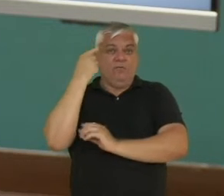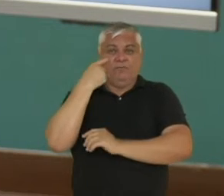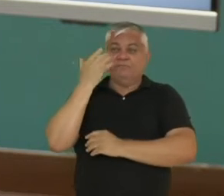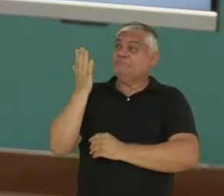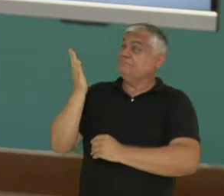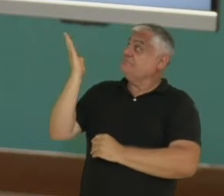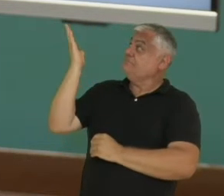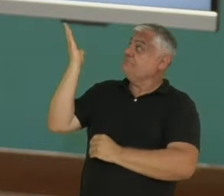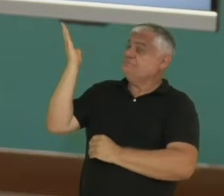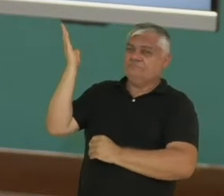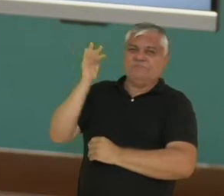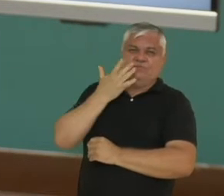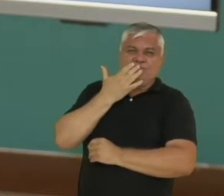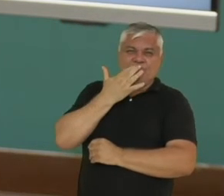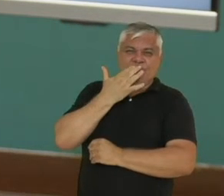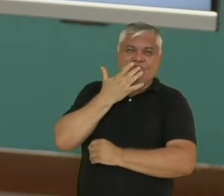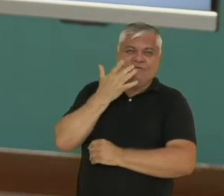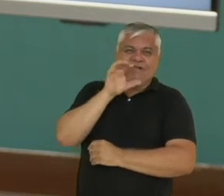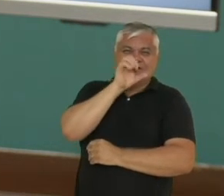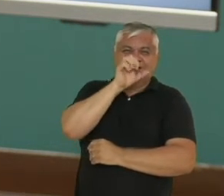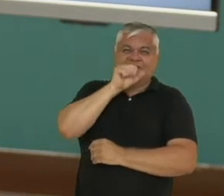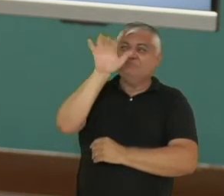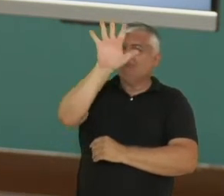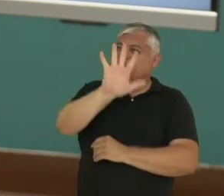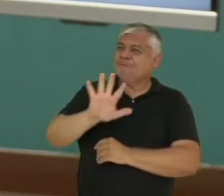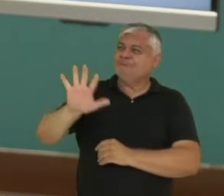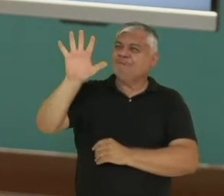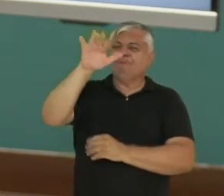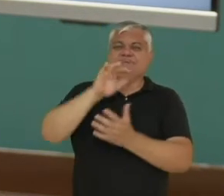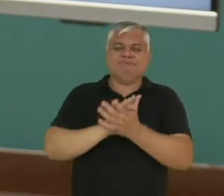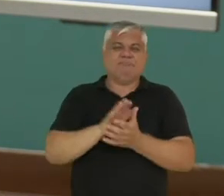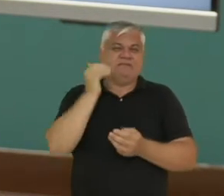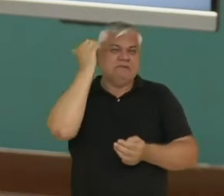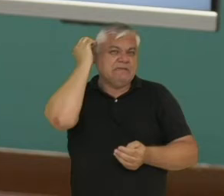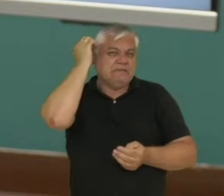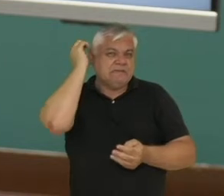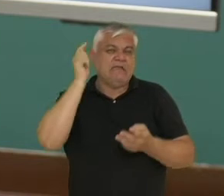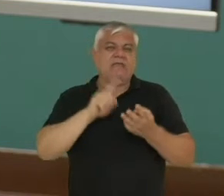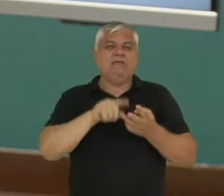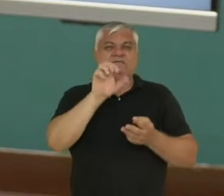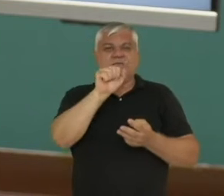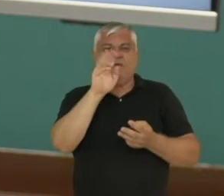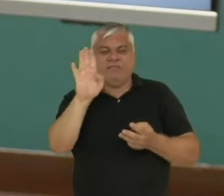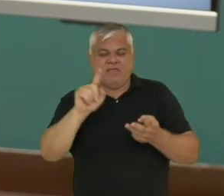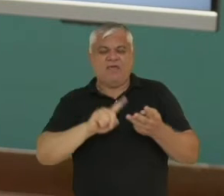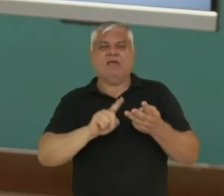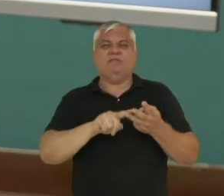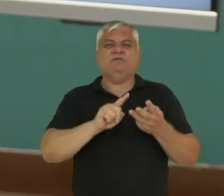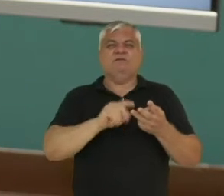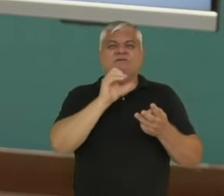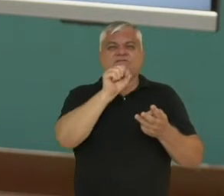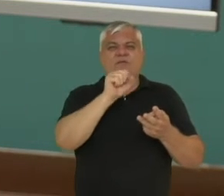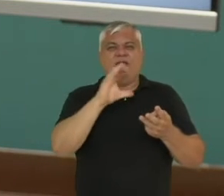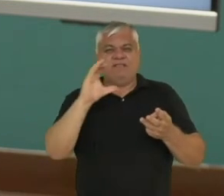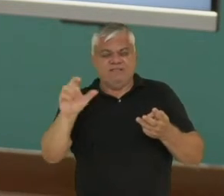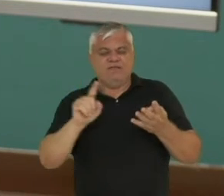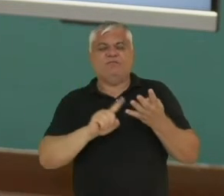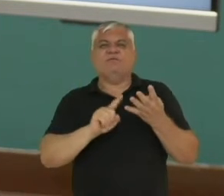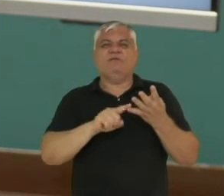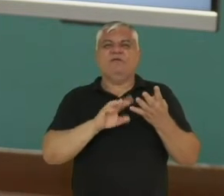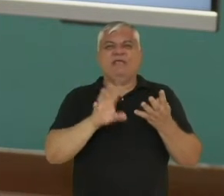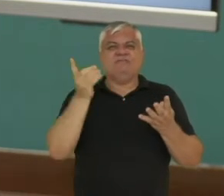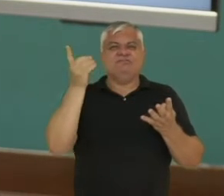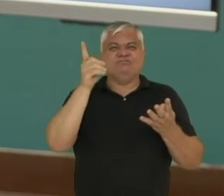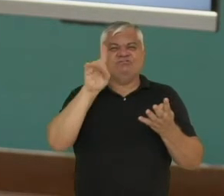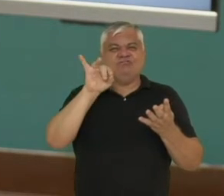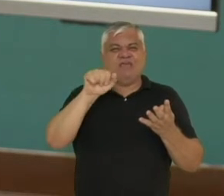então a região do ABCD Paulista, que é a região então de Santo André, São Bernardo do Campo, São Caetano do Sul e também